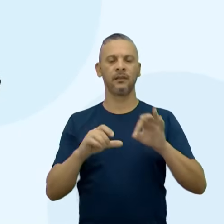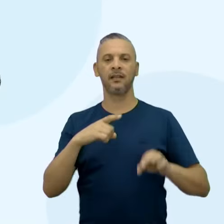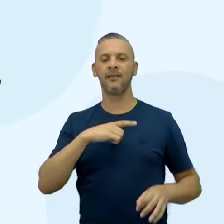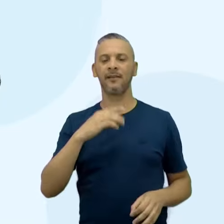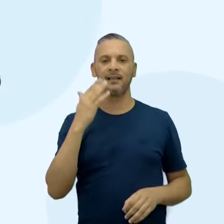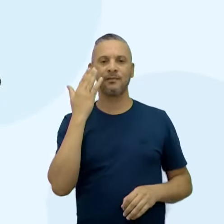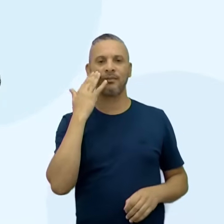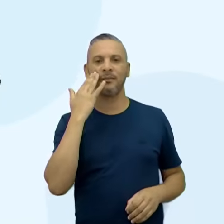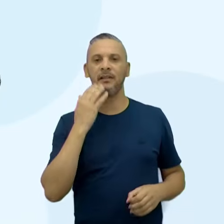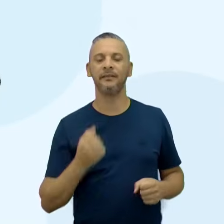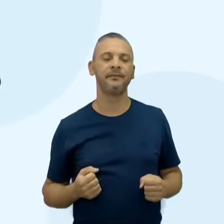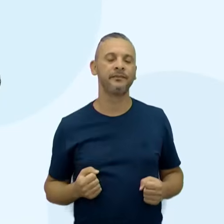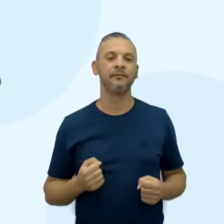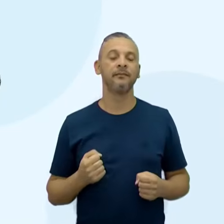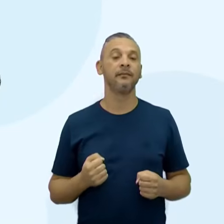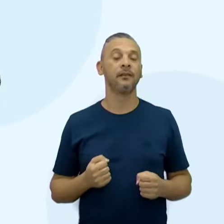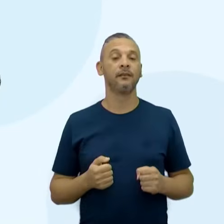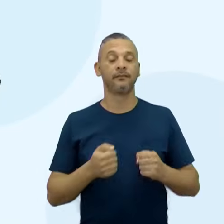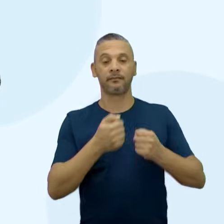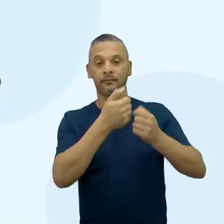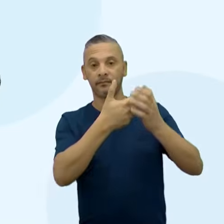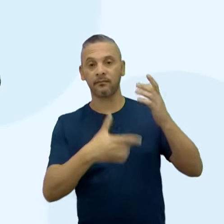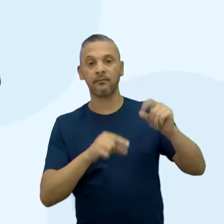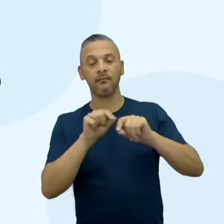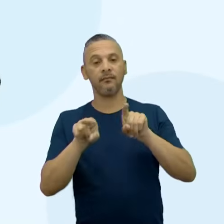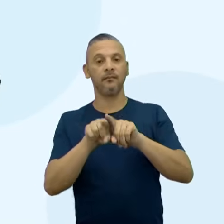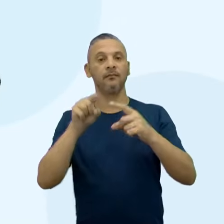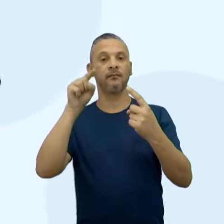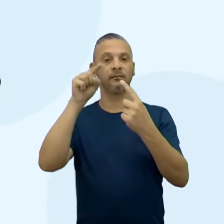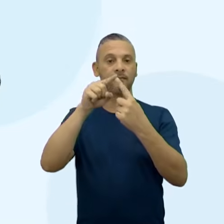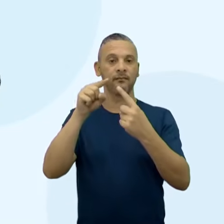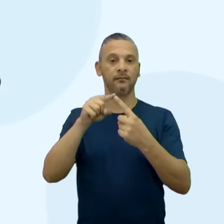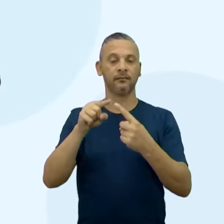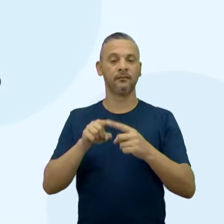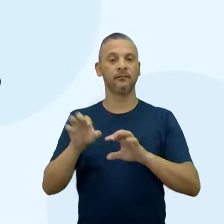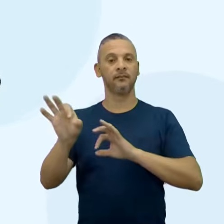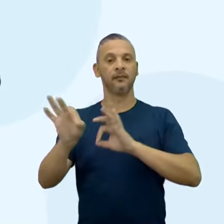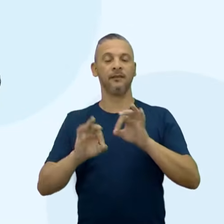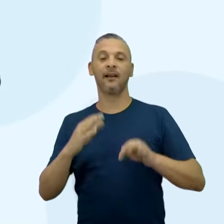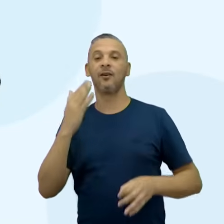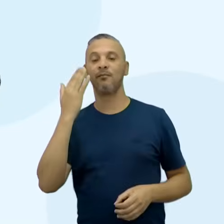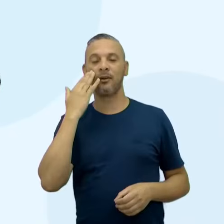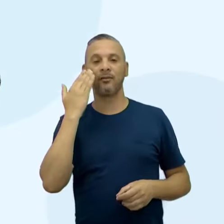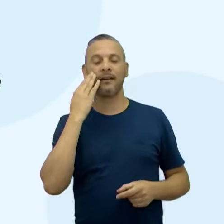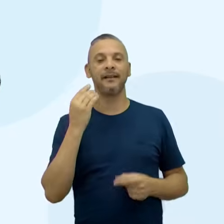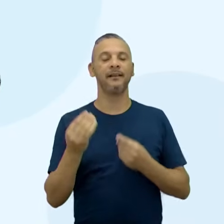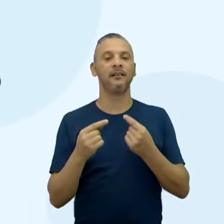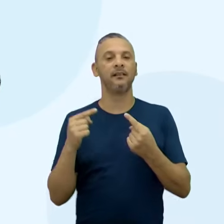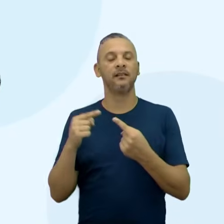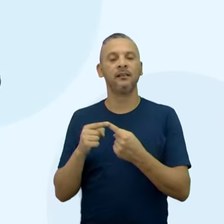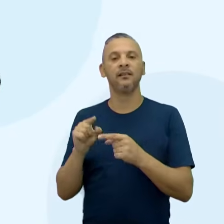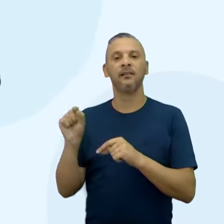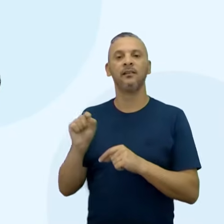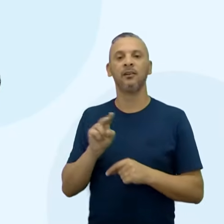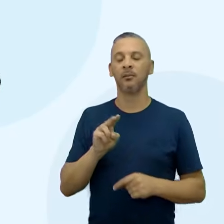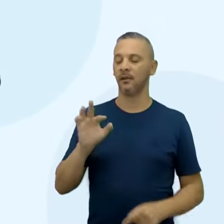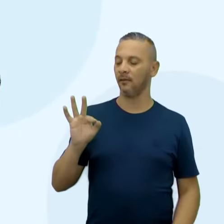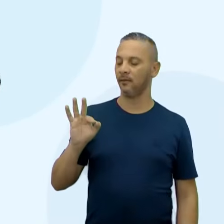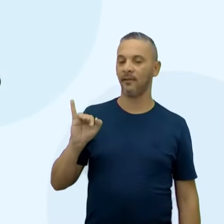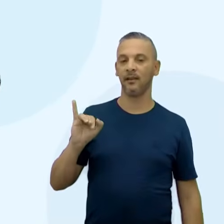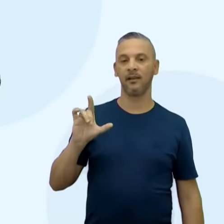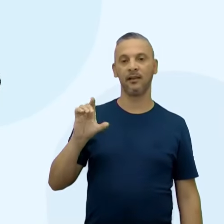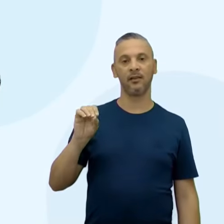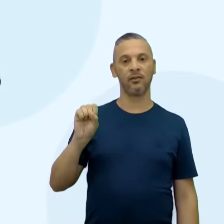Pernambuco e essa descrição detalhada posteriormente é publicada numa revista chamada